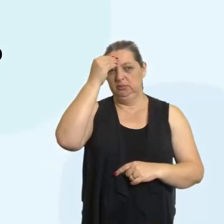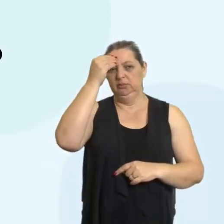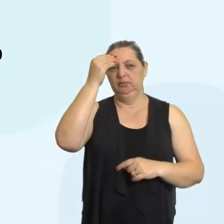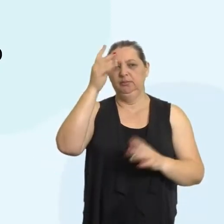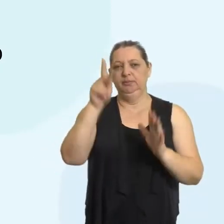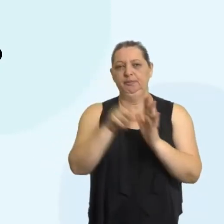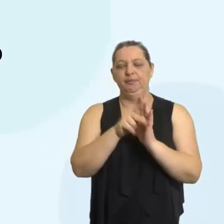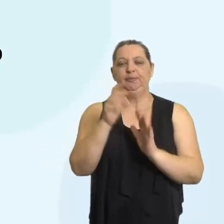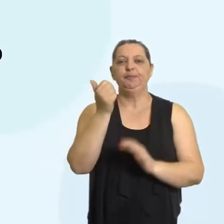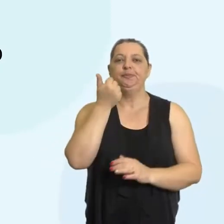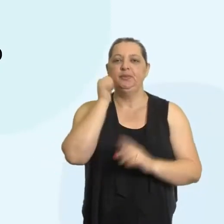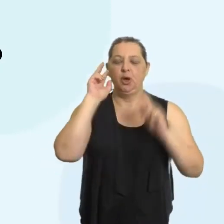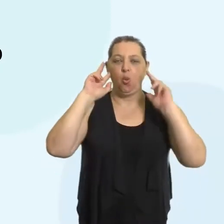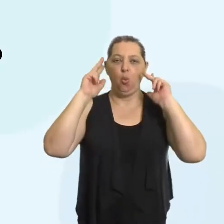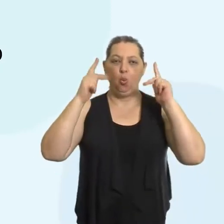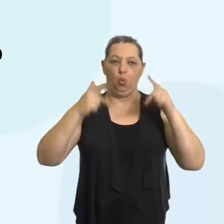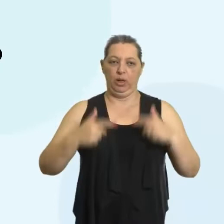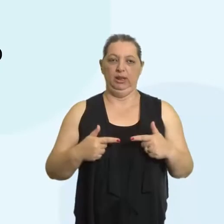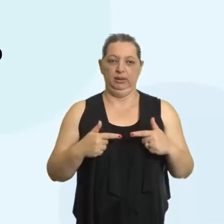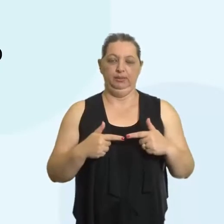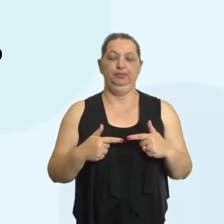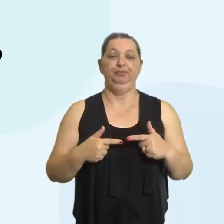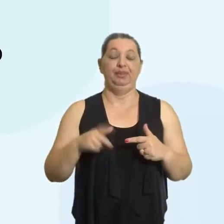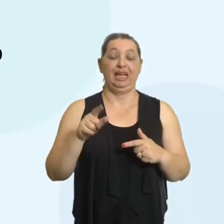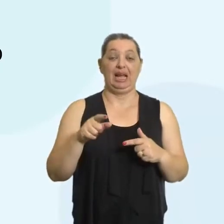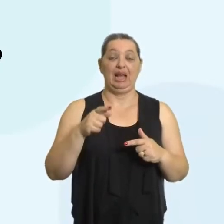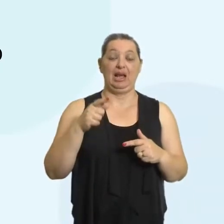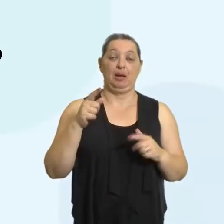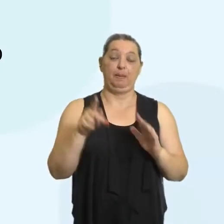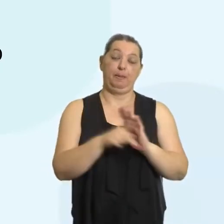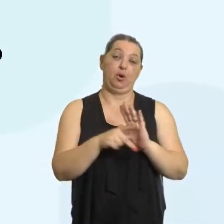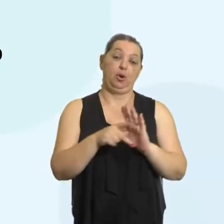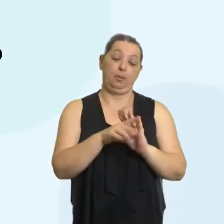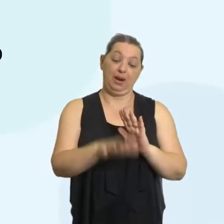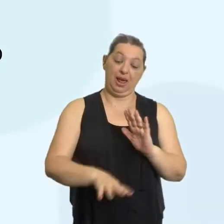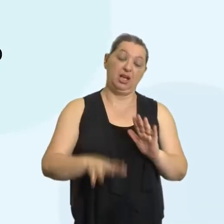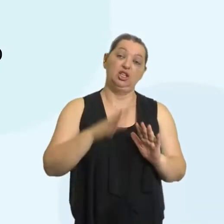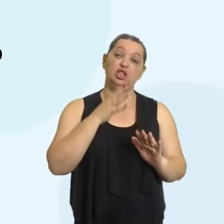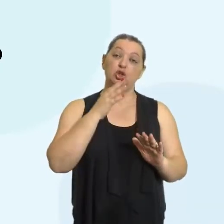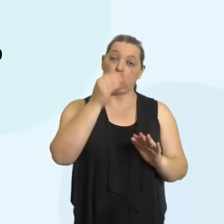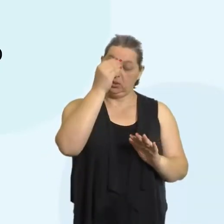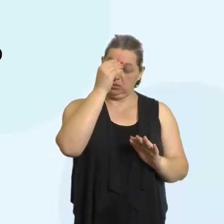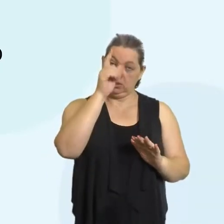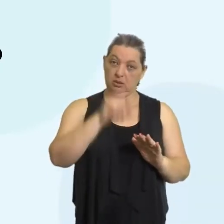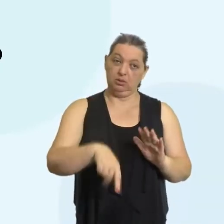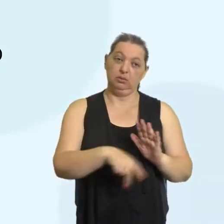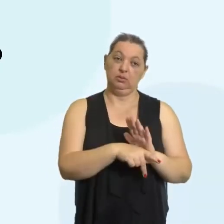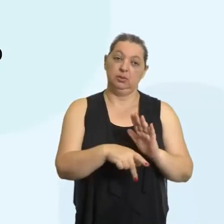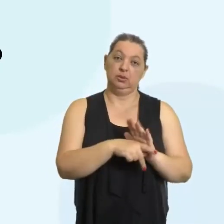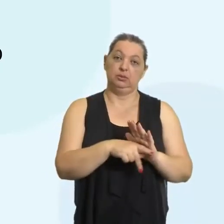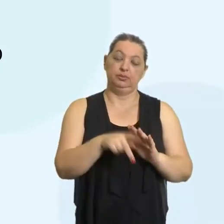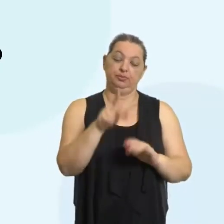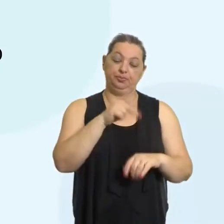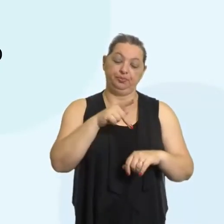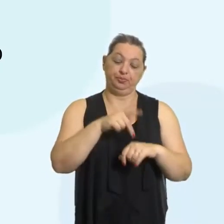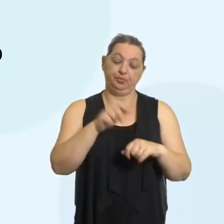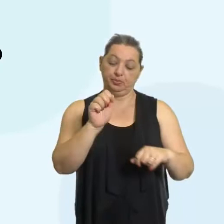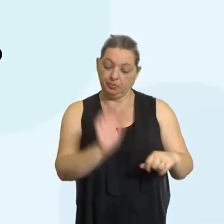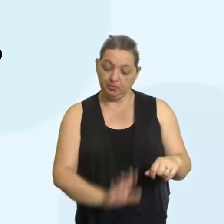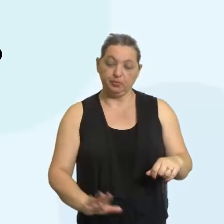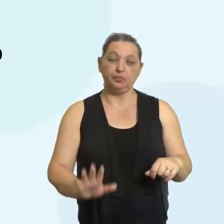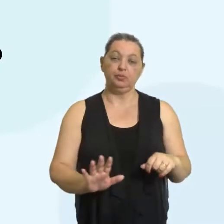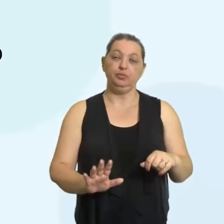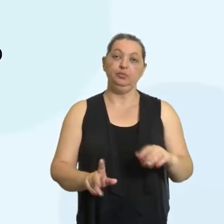humano e objeto conhecimento em História né gente vai falar do apartheid na África do Sul EA segregação étnica